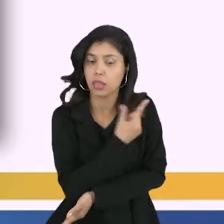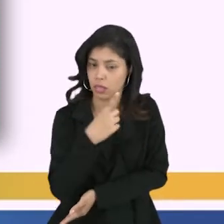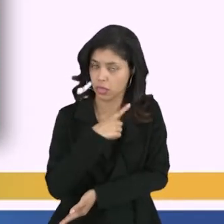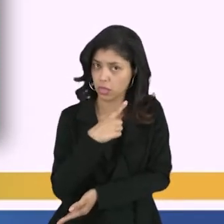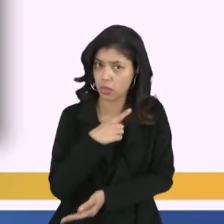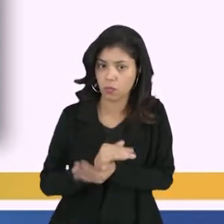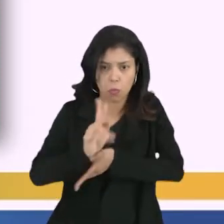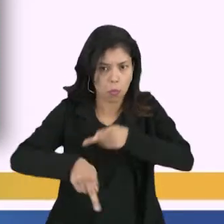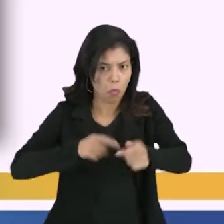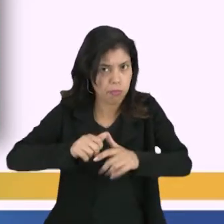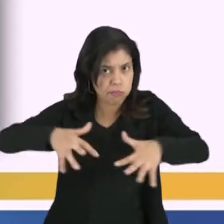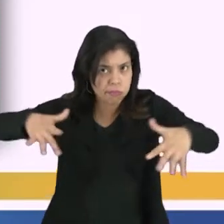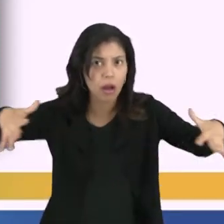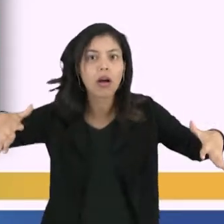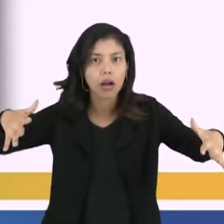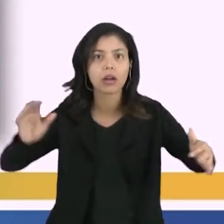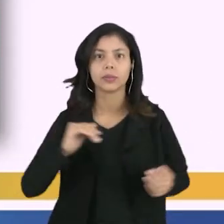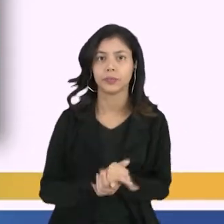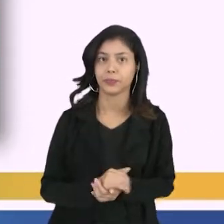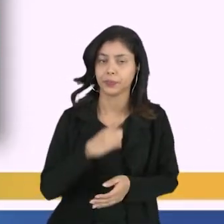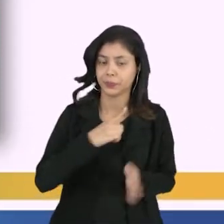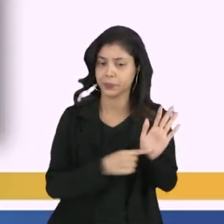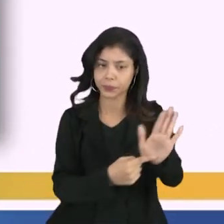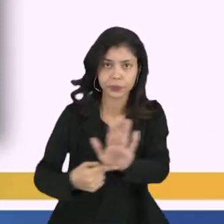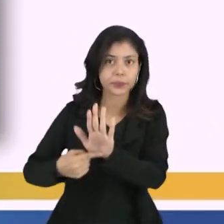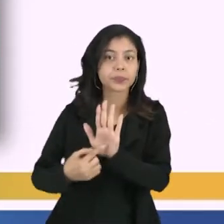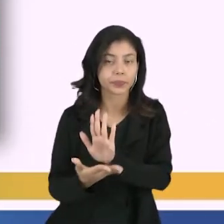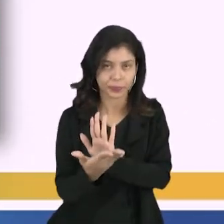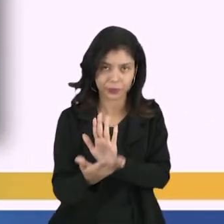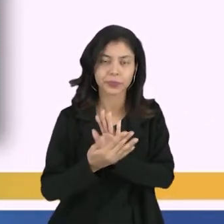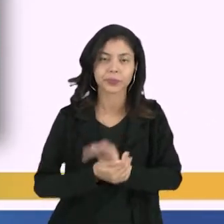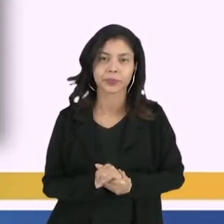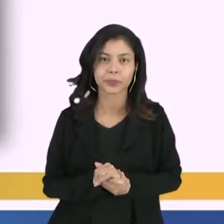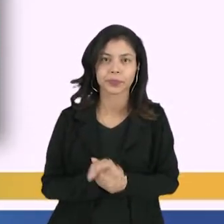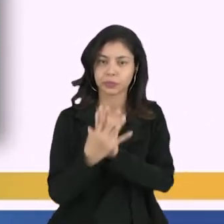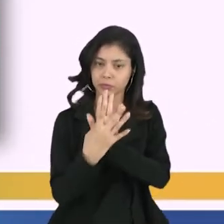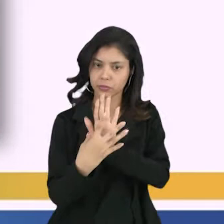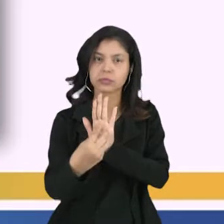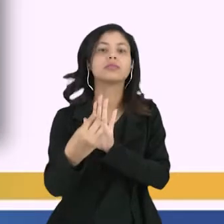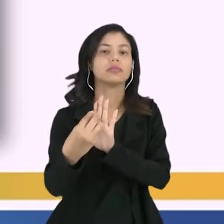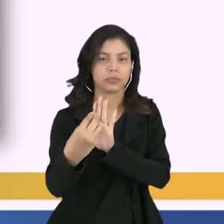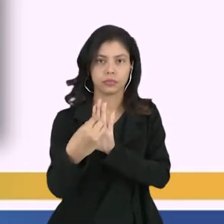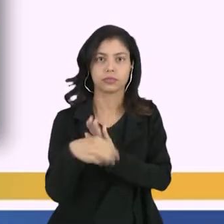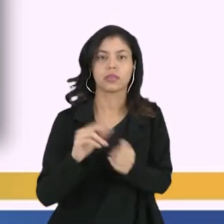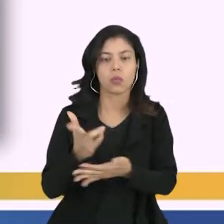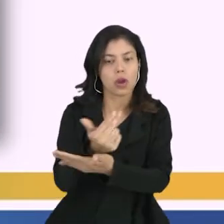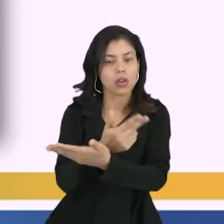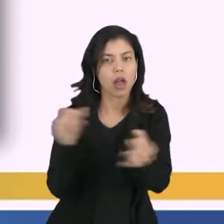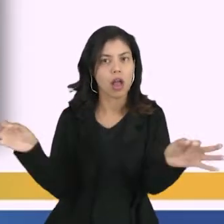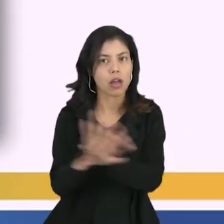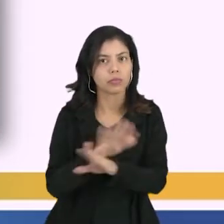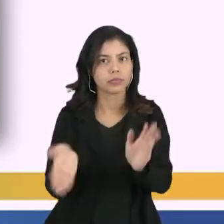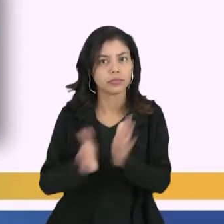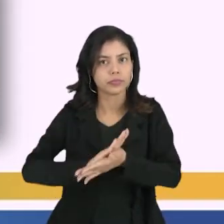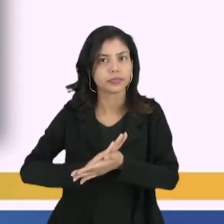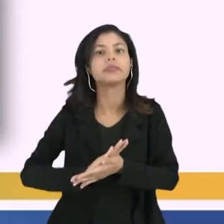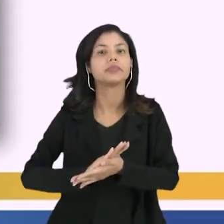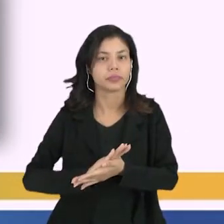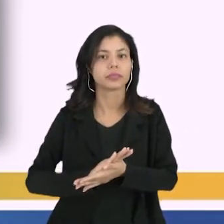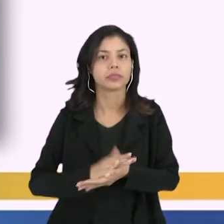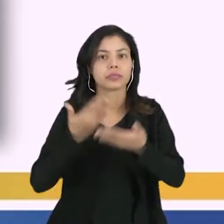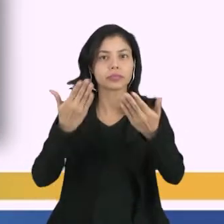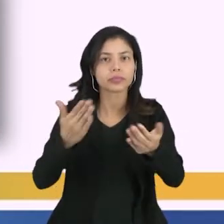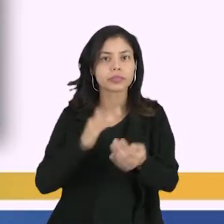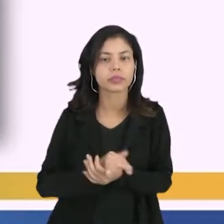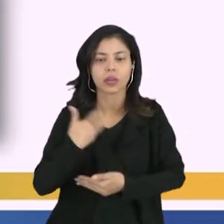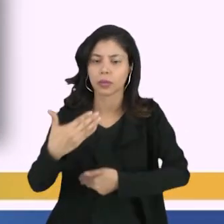esse povoamento. E ali nós temos uma representação, né, uma ilustração que os artistas eles acabaram fazendo aí, então,